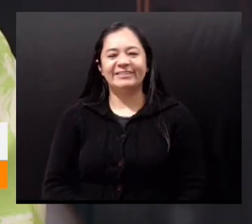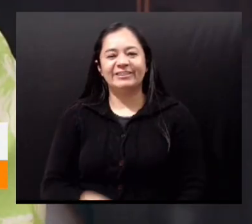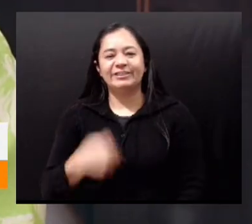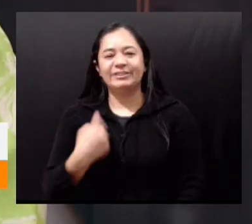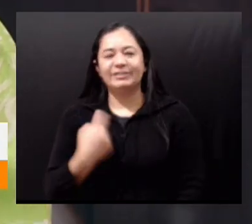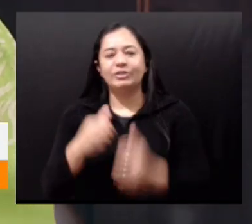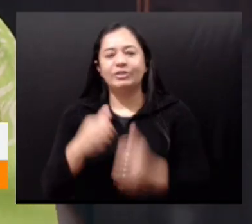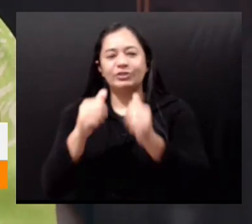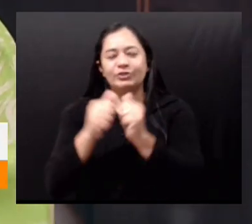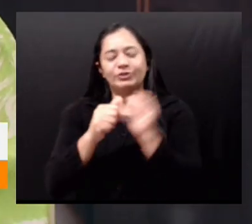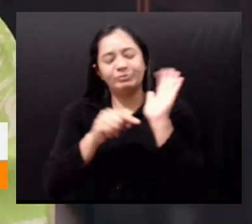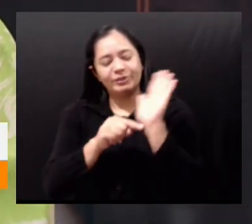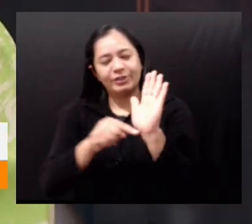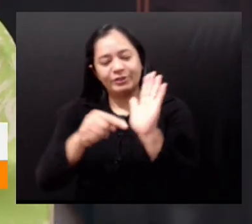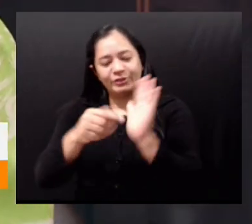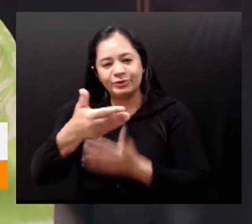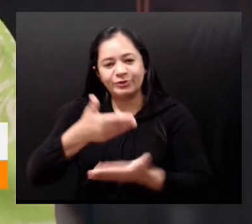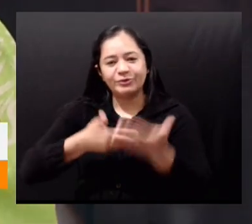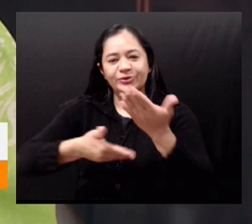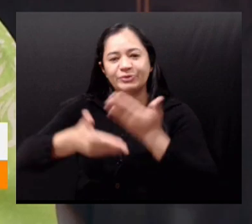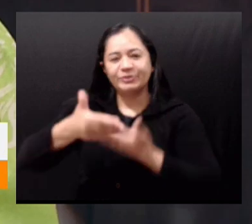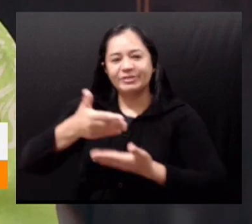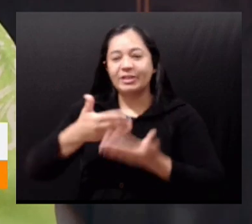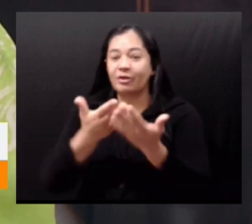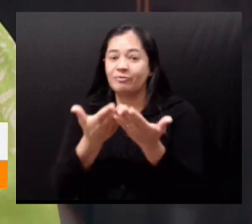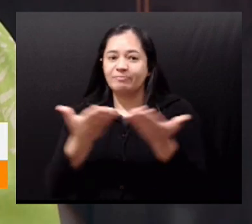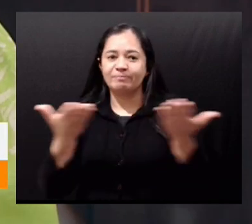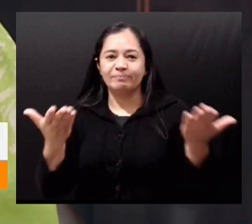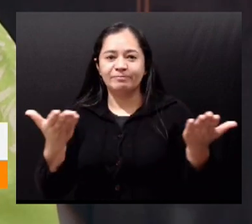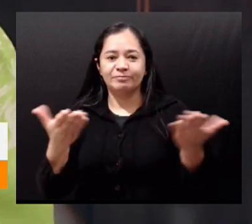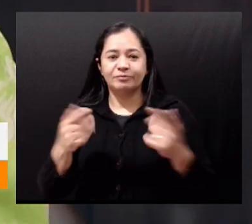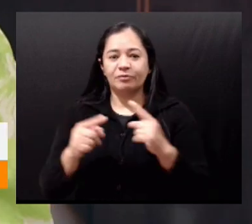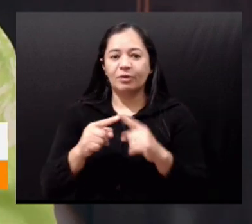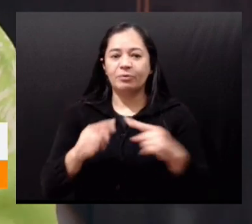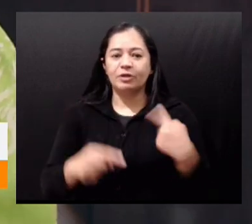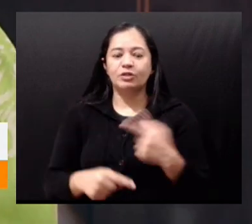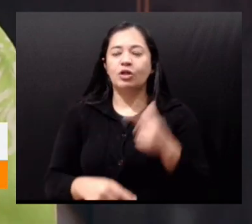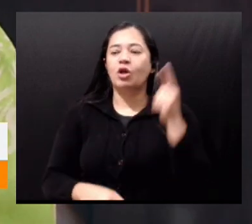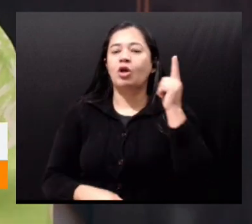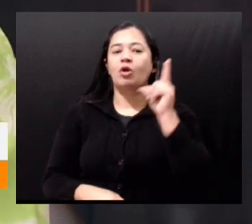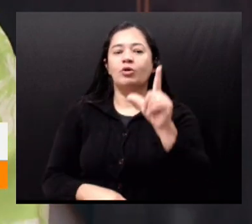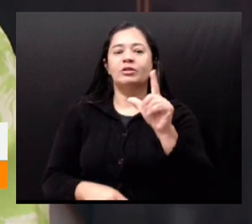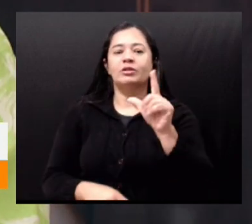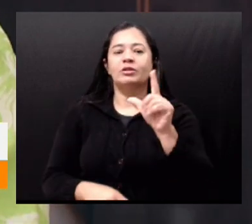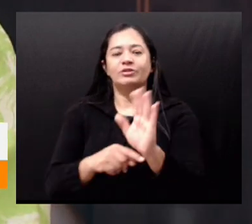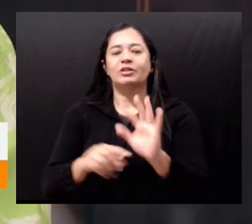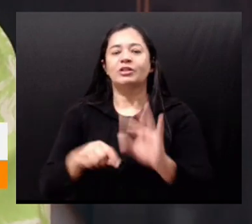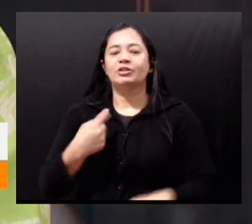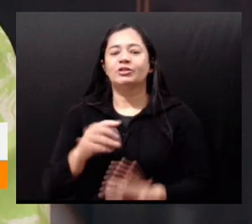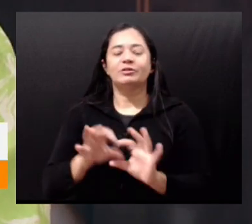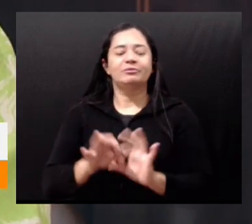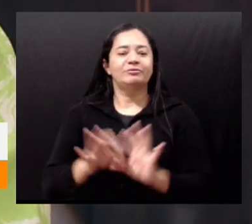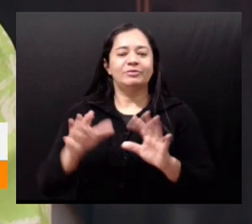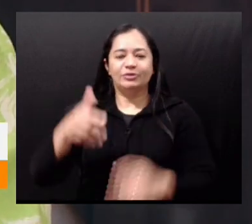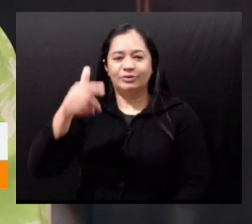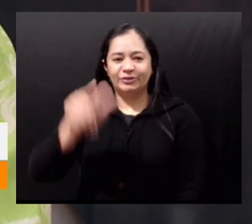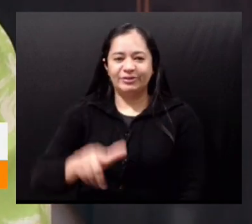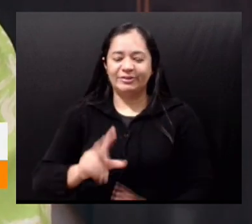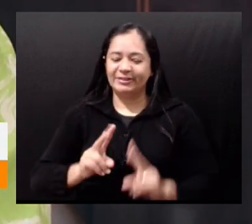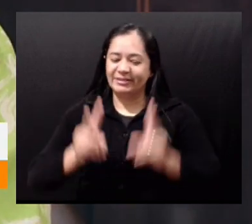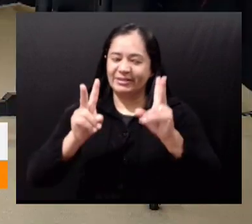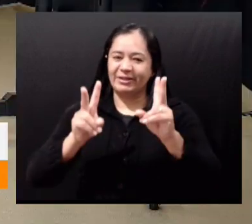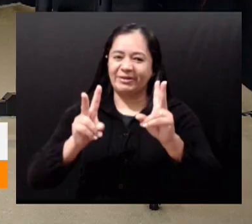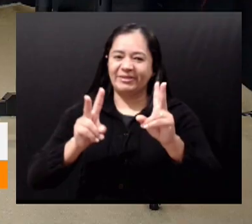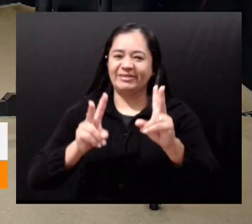o outro, para ajudar vocês. No que a gente puder contribuir, estaremos aqui mais uma vez, sempre que precisar. Obrigada,